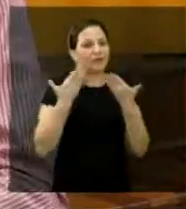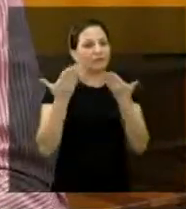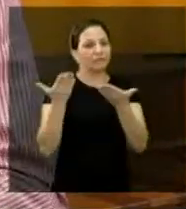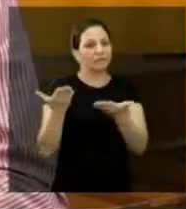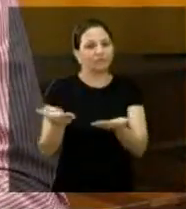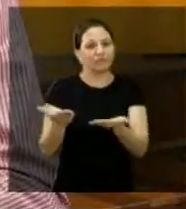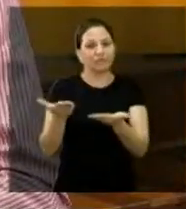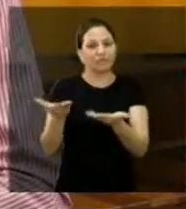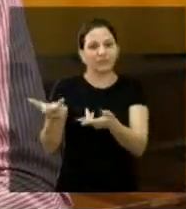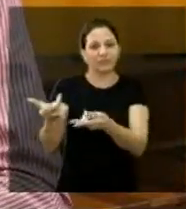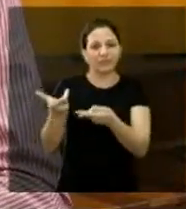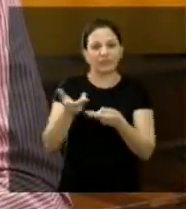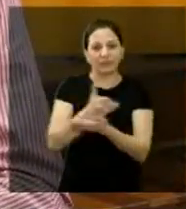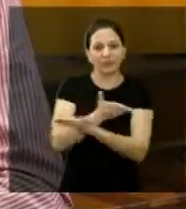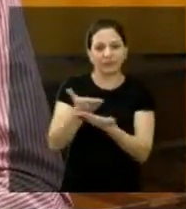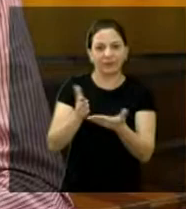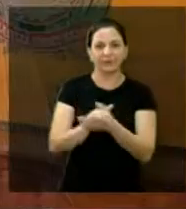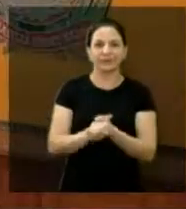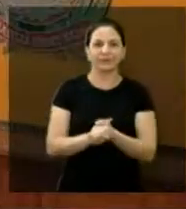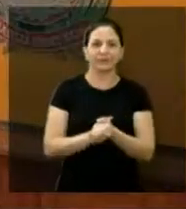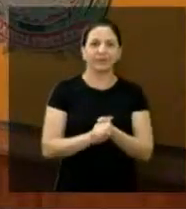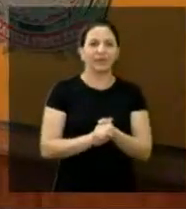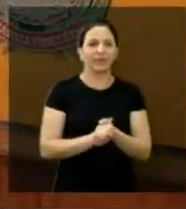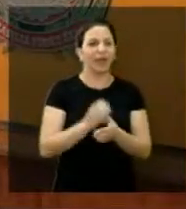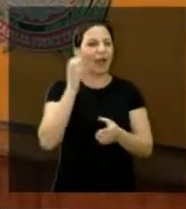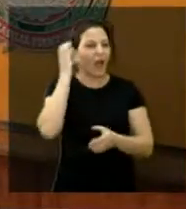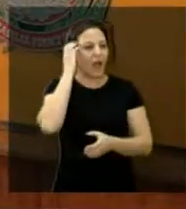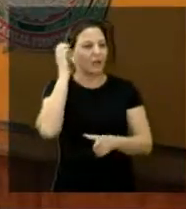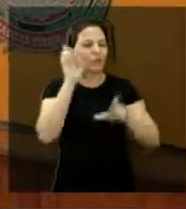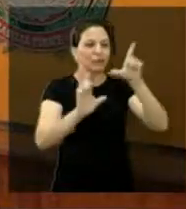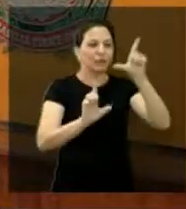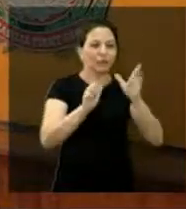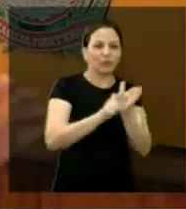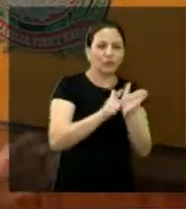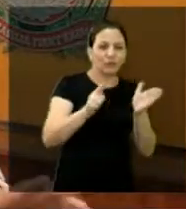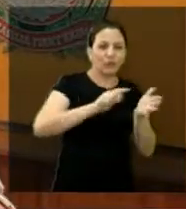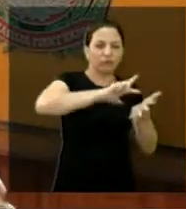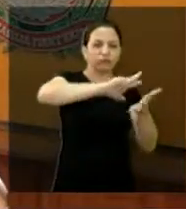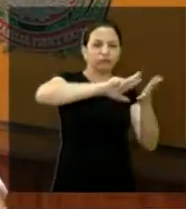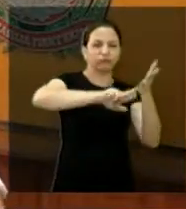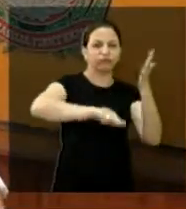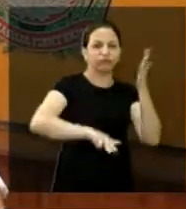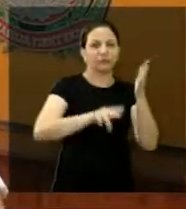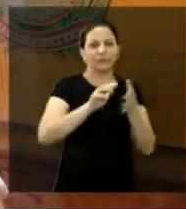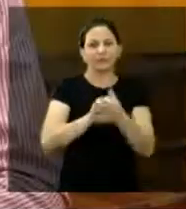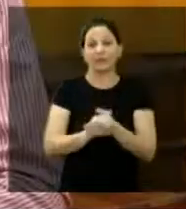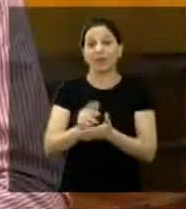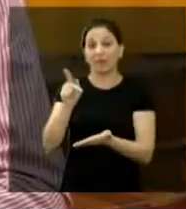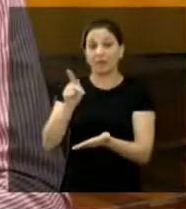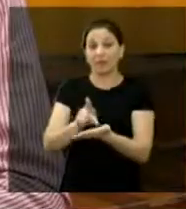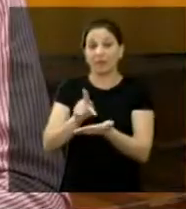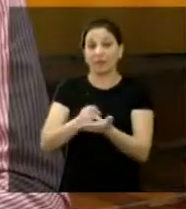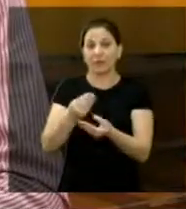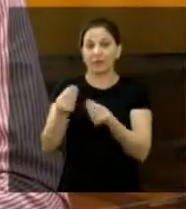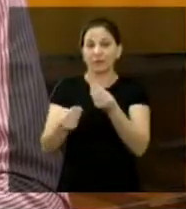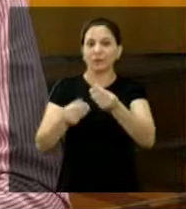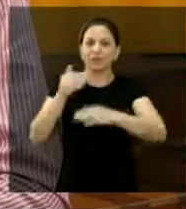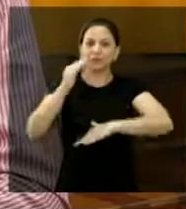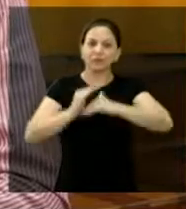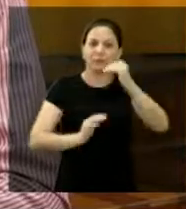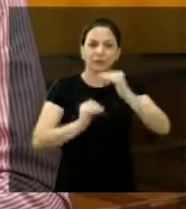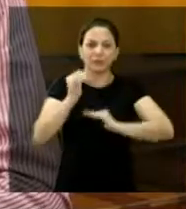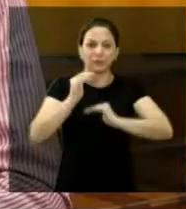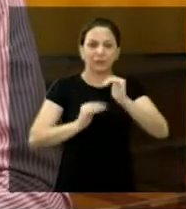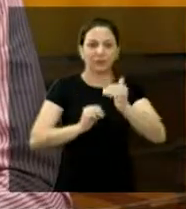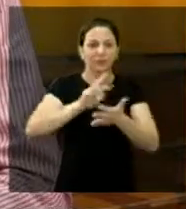enorme poder falar com você. José Roberto Fernandes é rádio, TV, jornal e tudo mais que vier. Na verdade, já praticamos